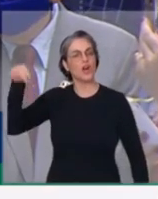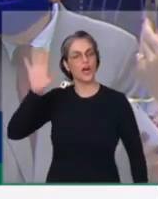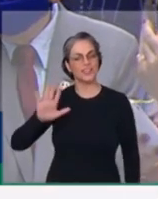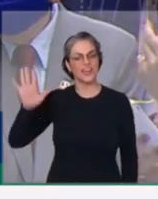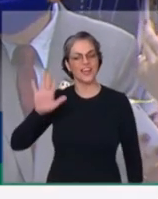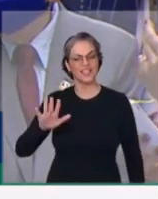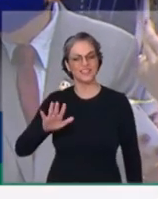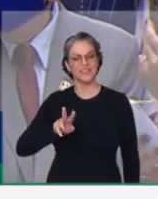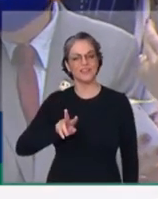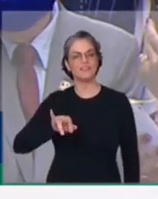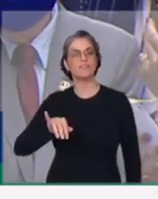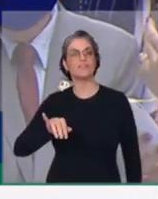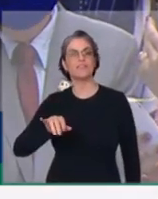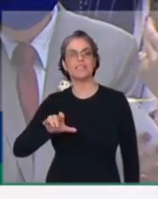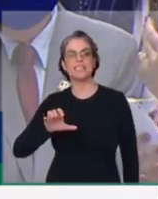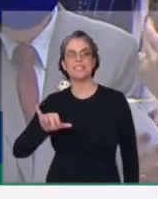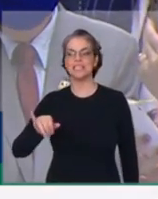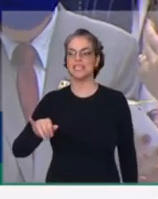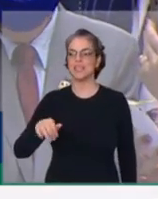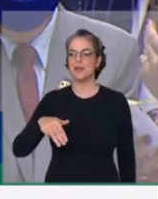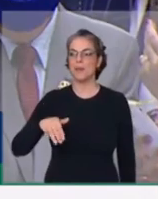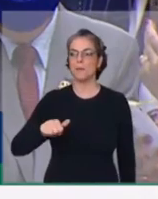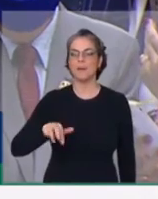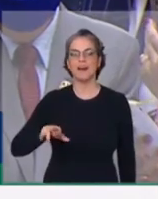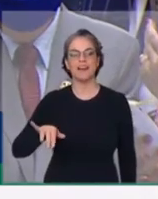Vice Maria, cadê ela?